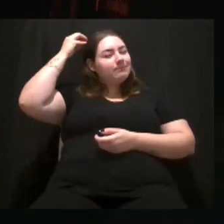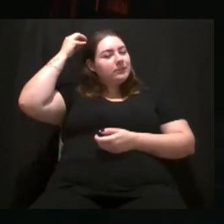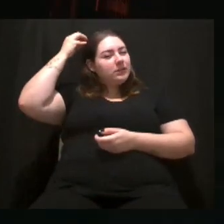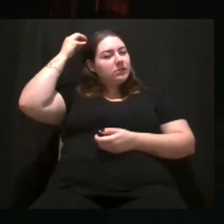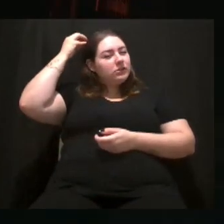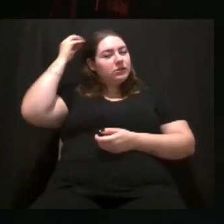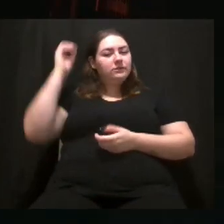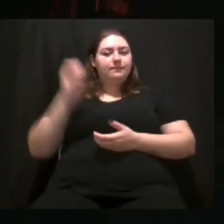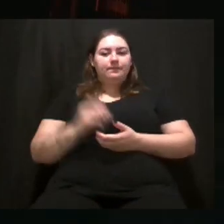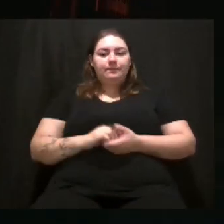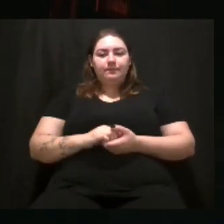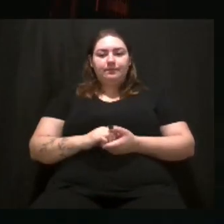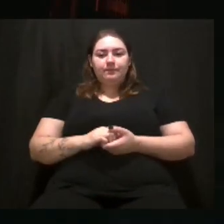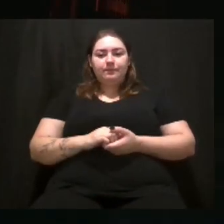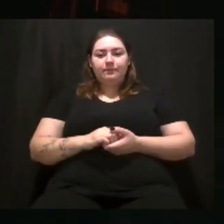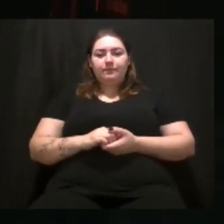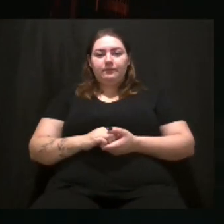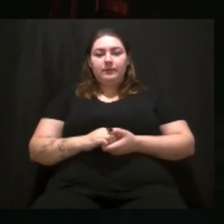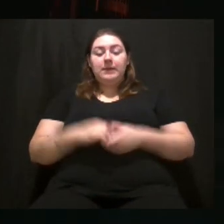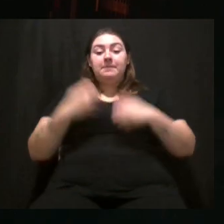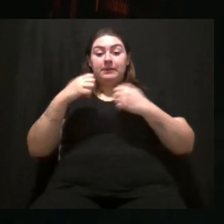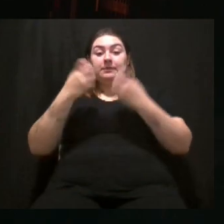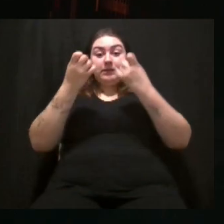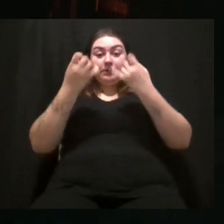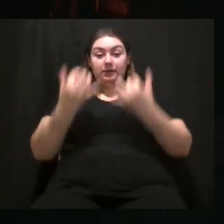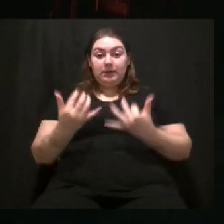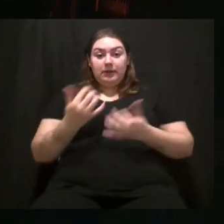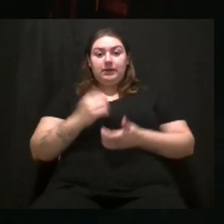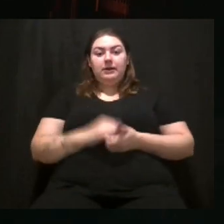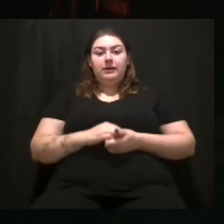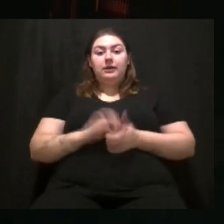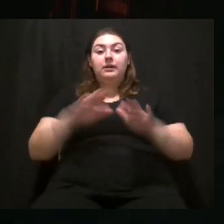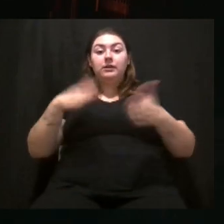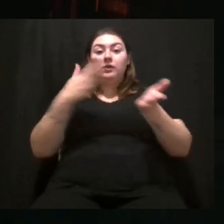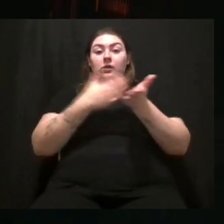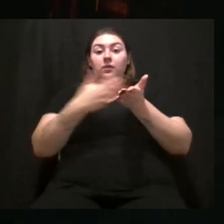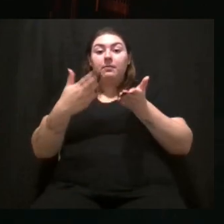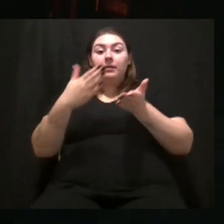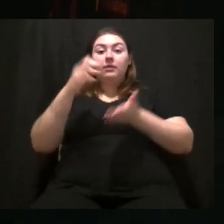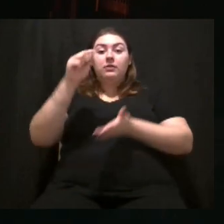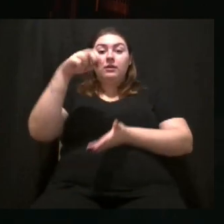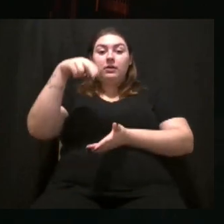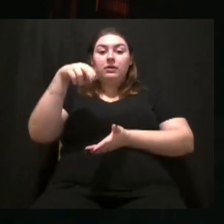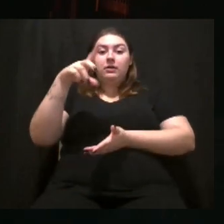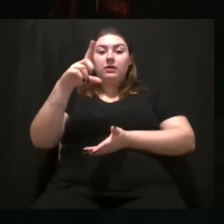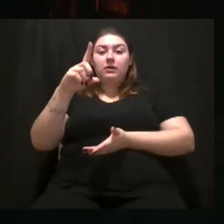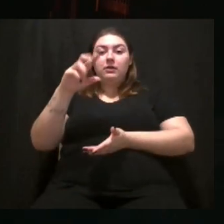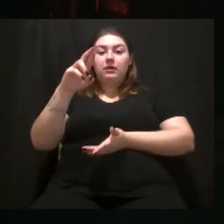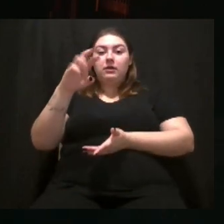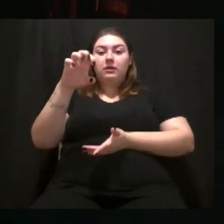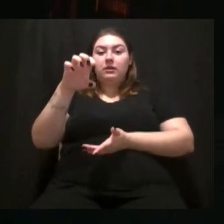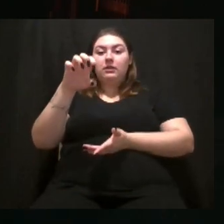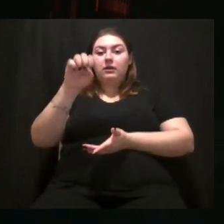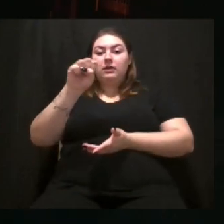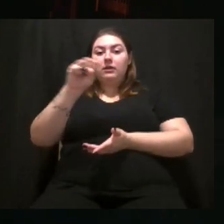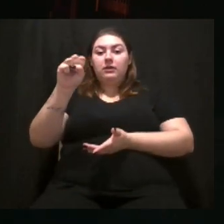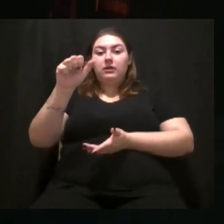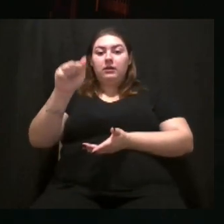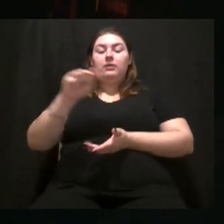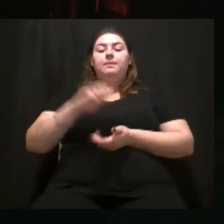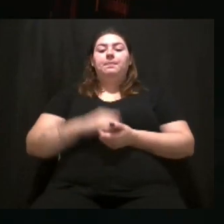precisa falar sobre isso. Então a gente já começa com você, Andressa. Muitos pais acreditam, né, que a escola,